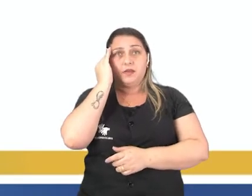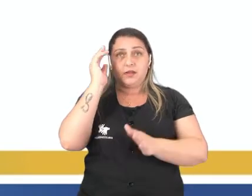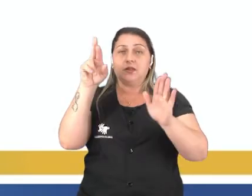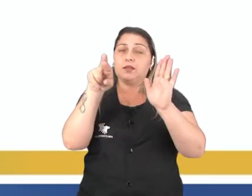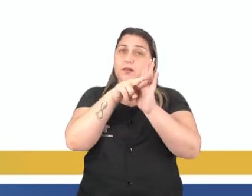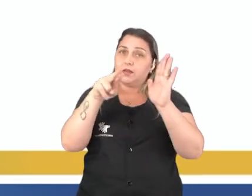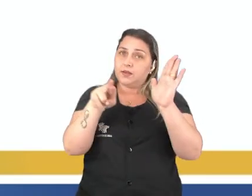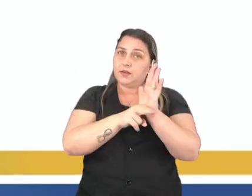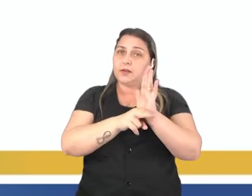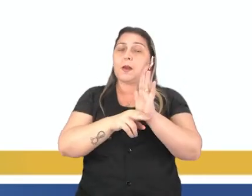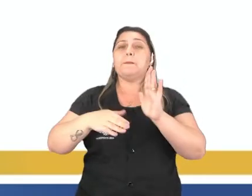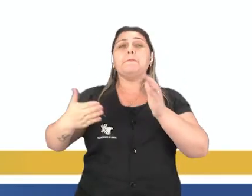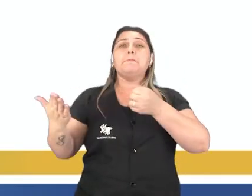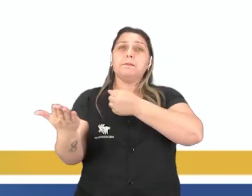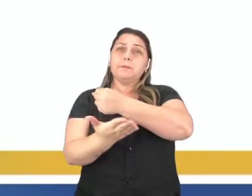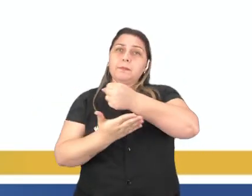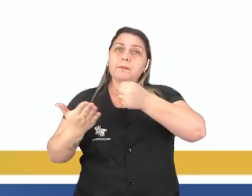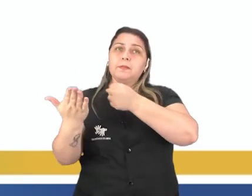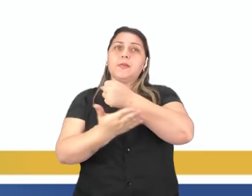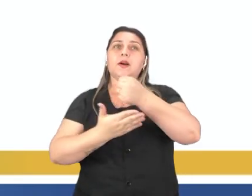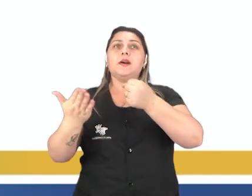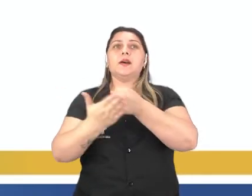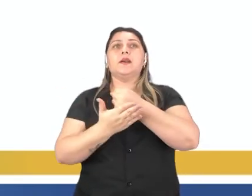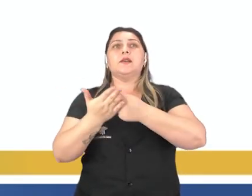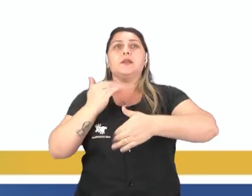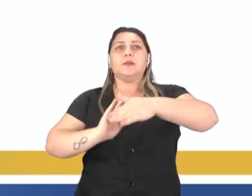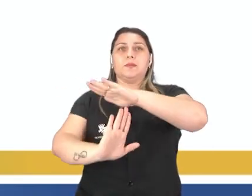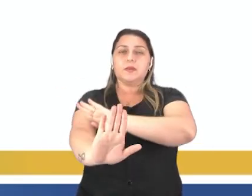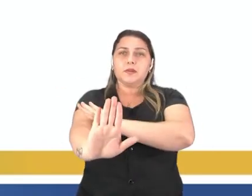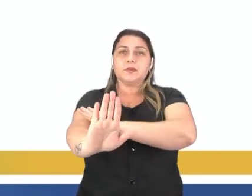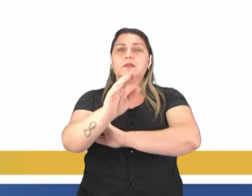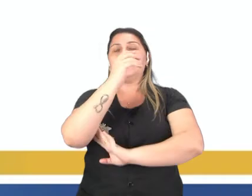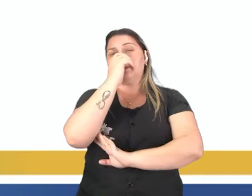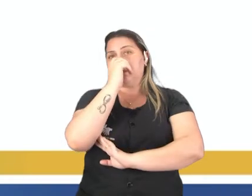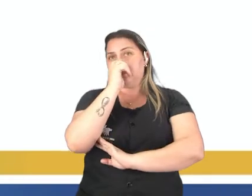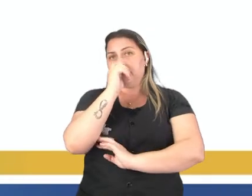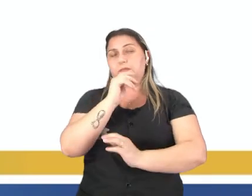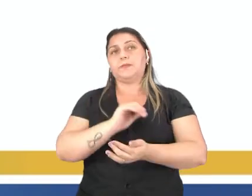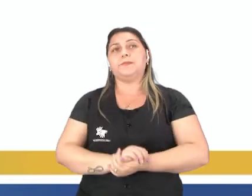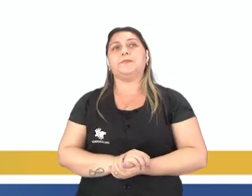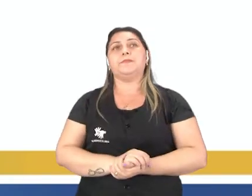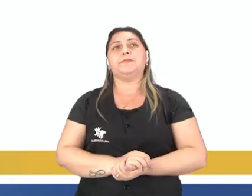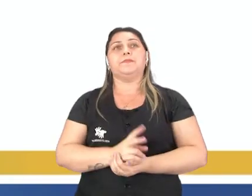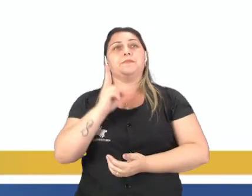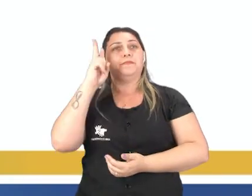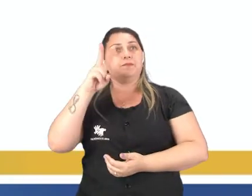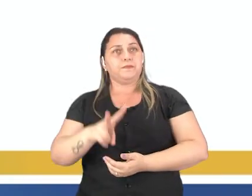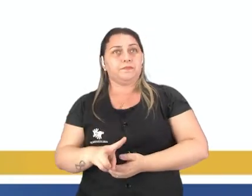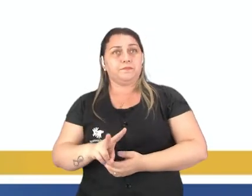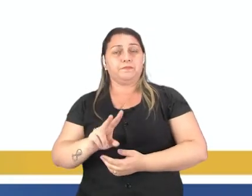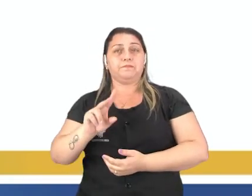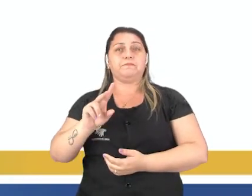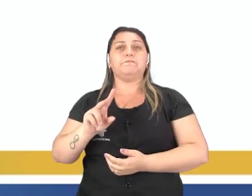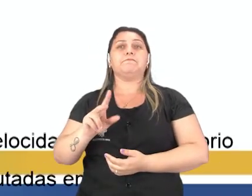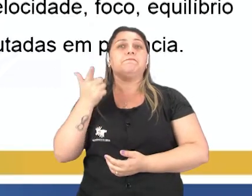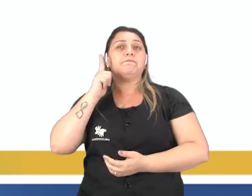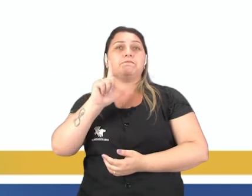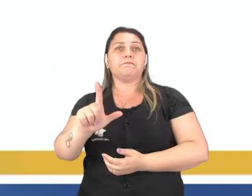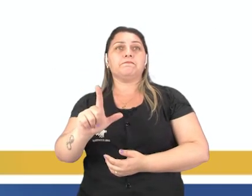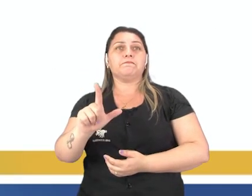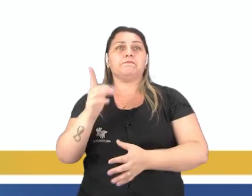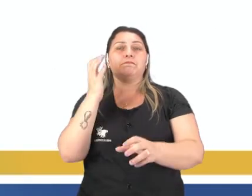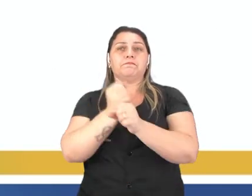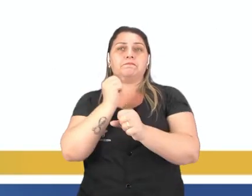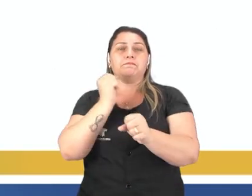interiorizem algumas regras fundamentais dessa arte marcial, né? E aí a gente vai ver sobre a pontuação do Muay